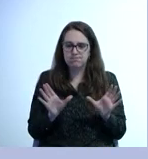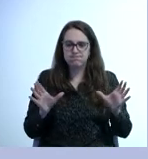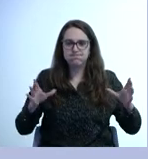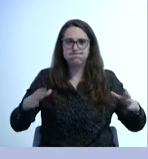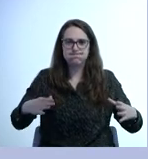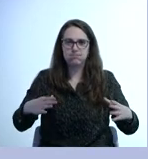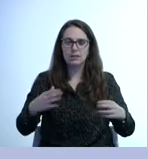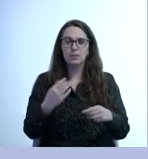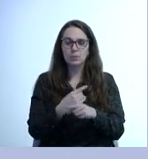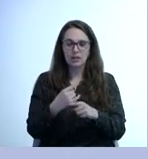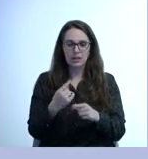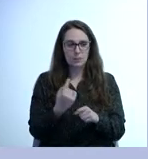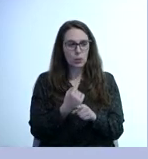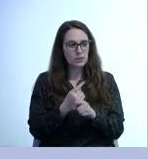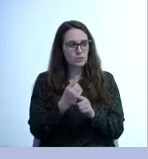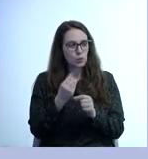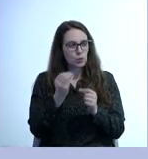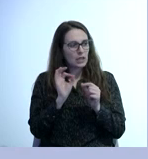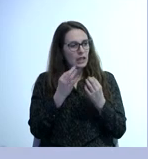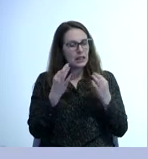Curioso, porque é um abraço linear